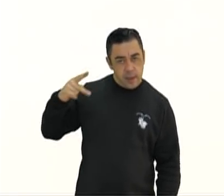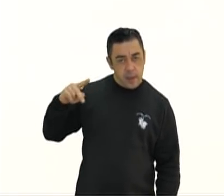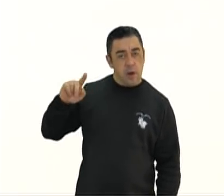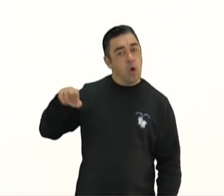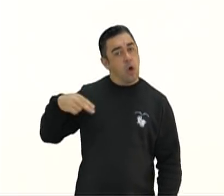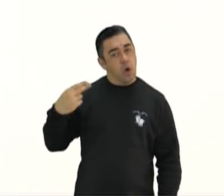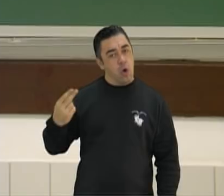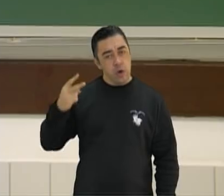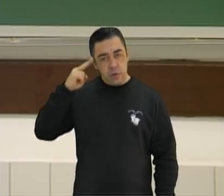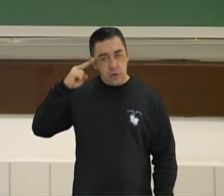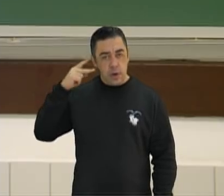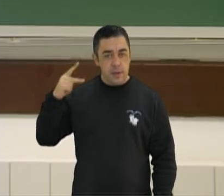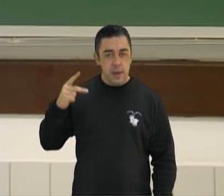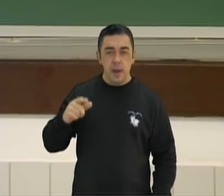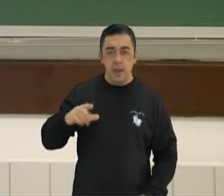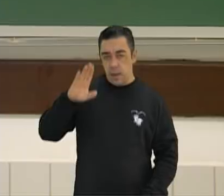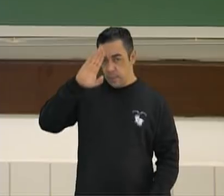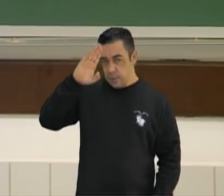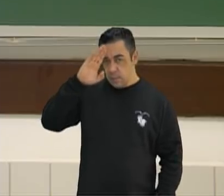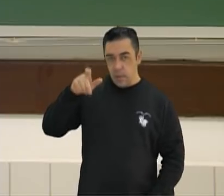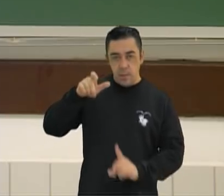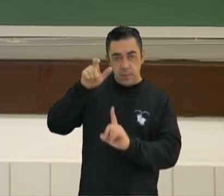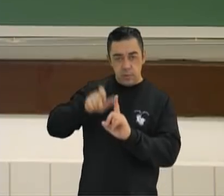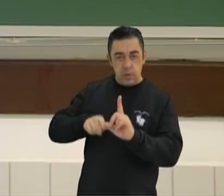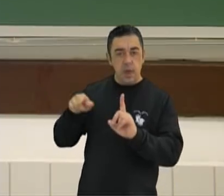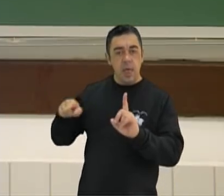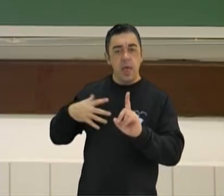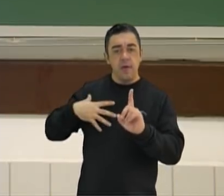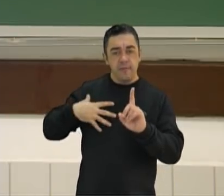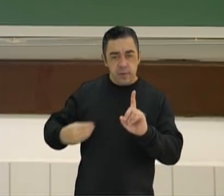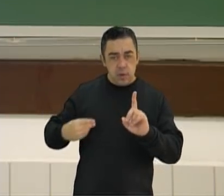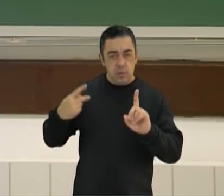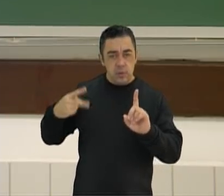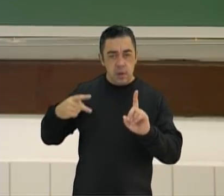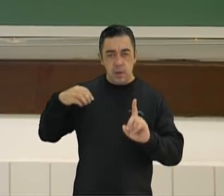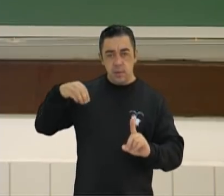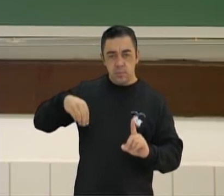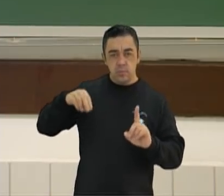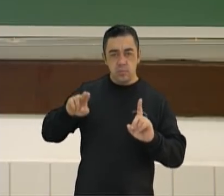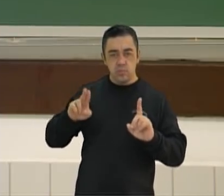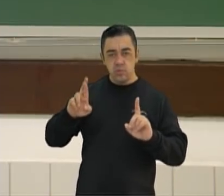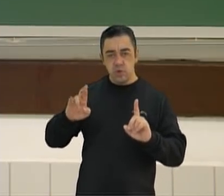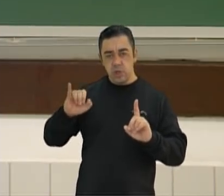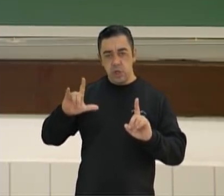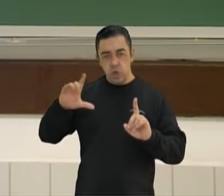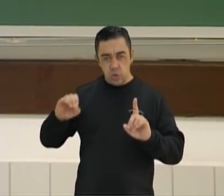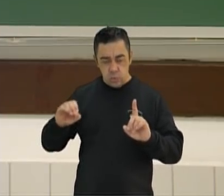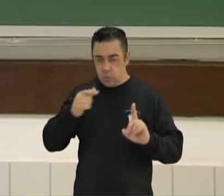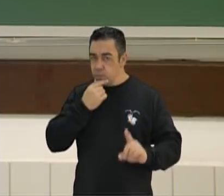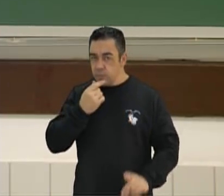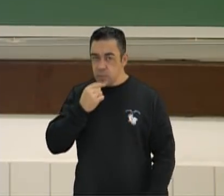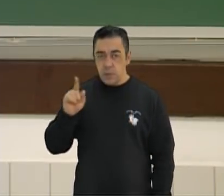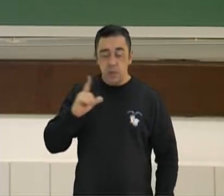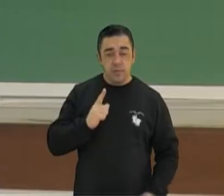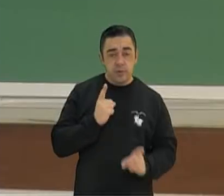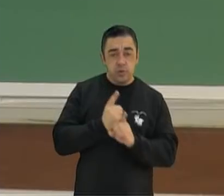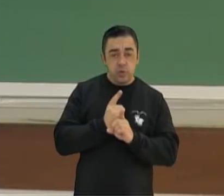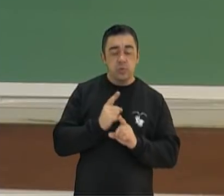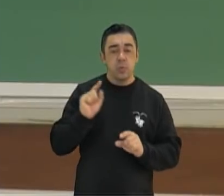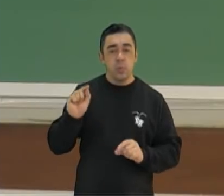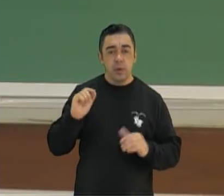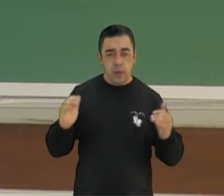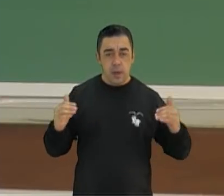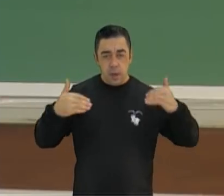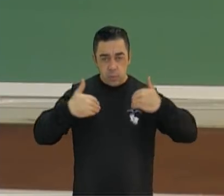faz parte. A personagem principal, na verdade, é o filho dele, o Murilo. O menino foi diagnosticado com